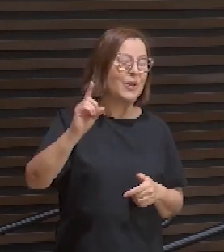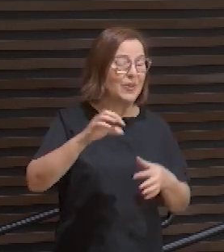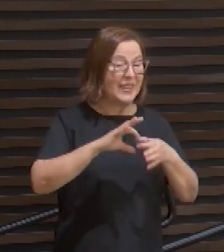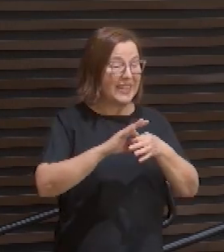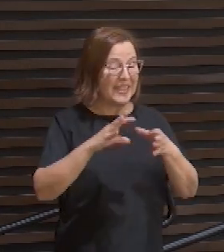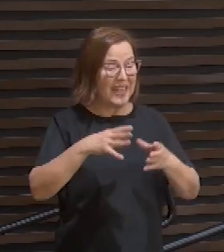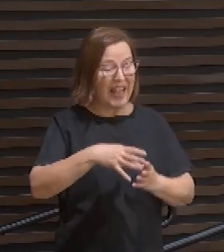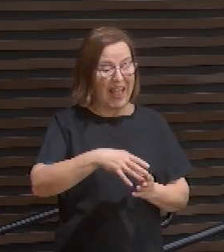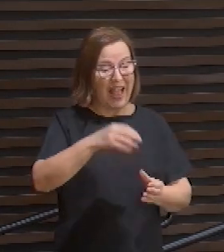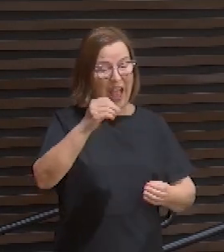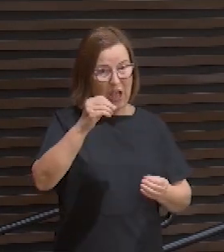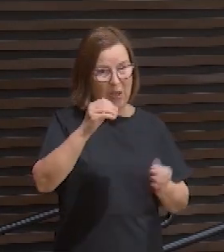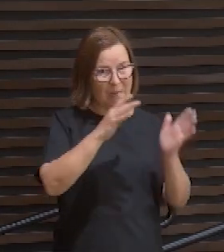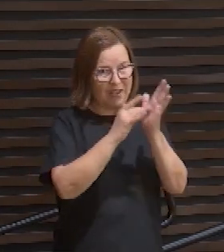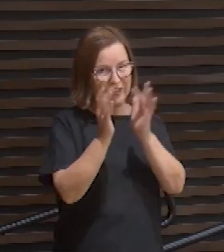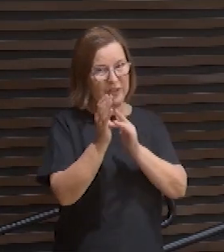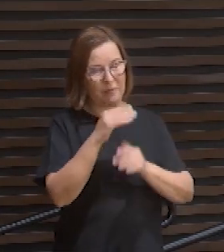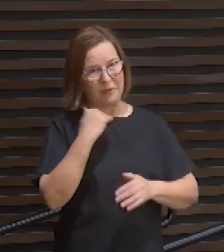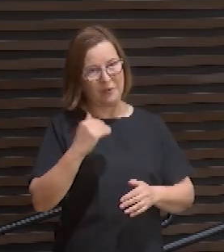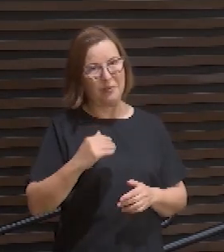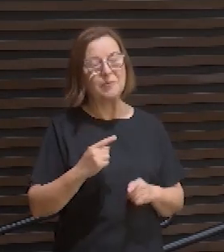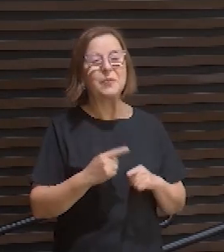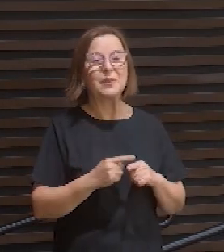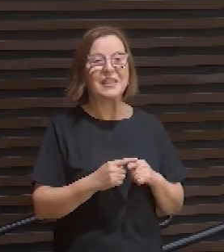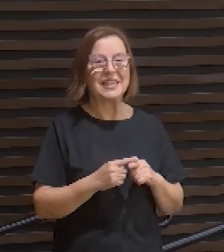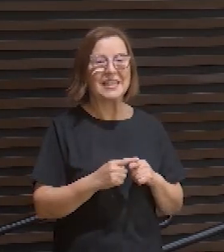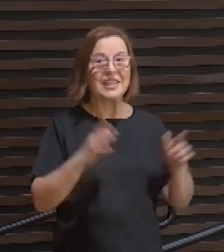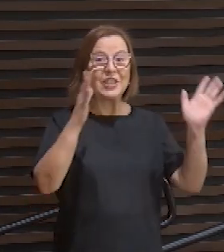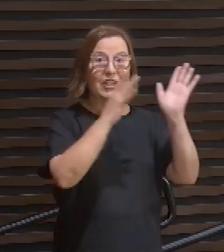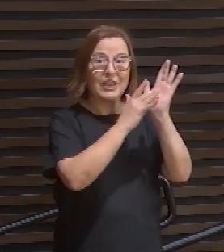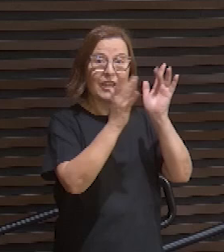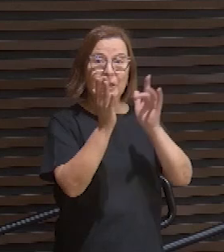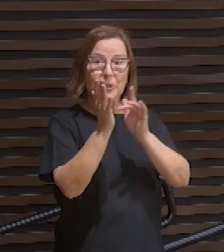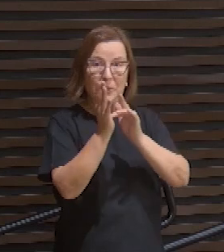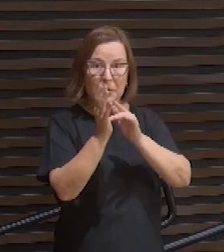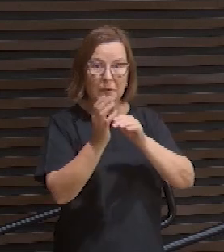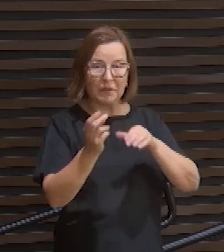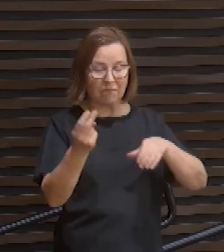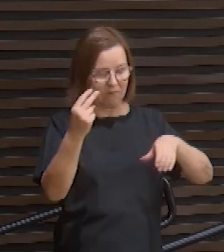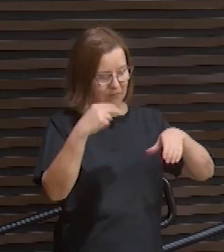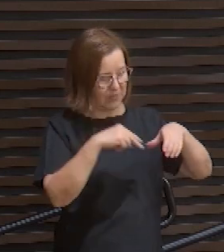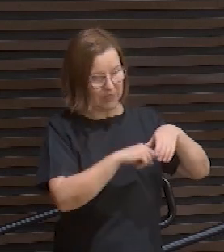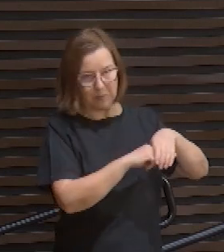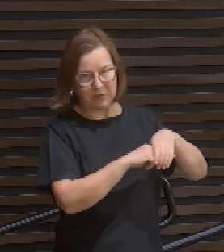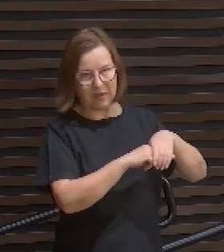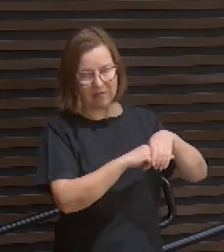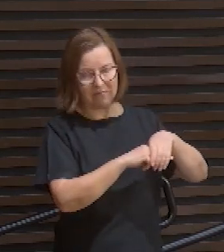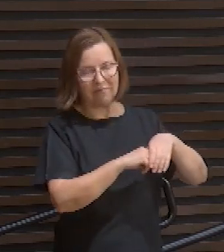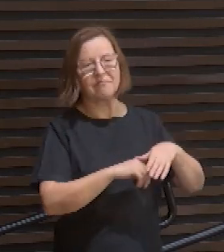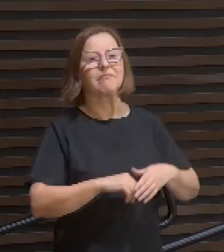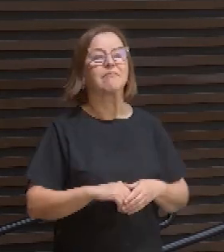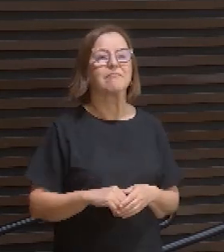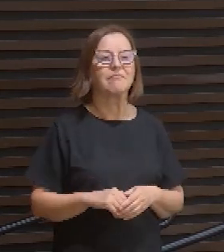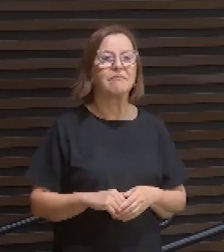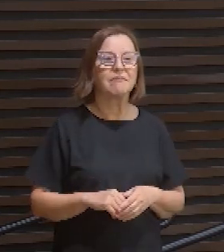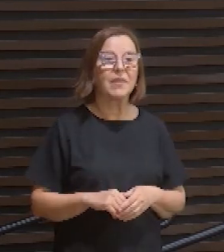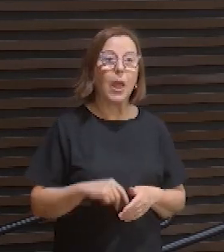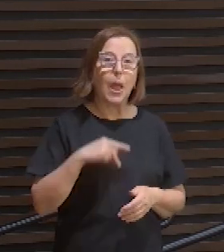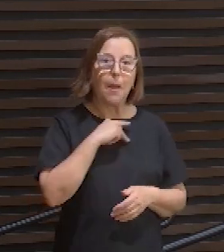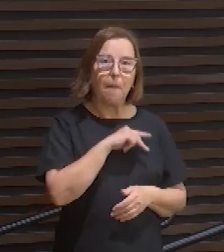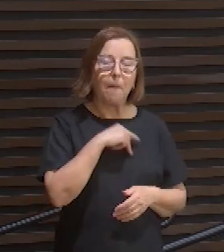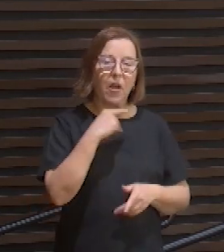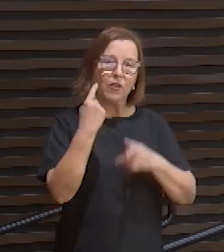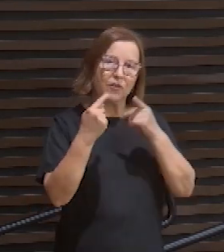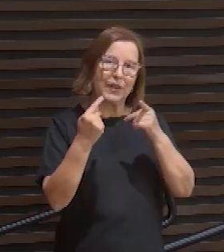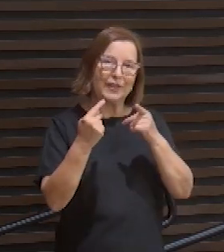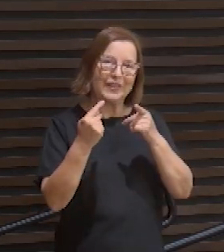foi sepultado segundo as Escrituras. E nós lemos também Paulo dizendo que ele ao